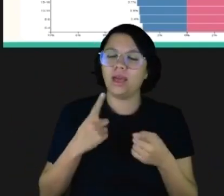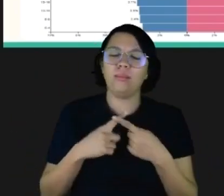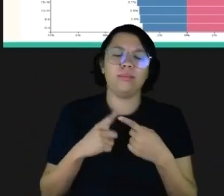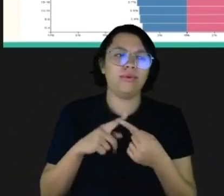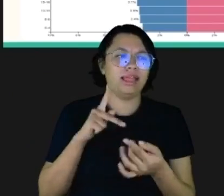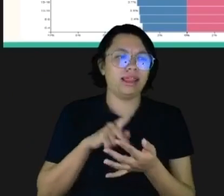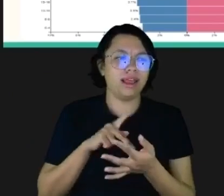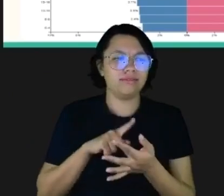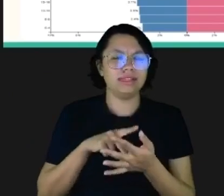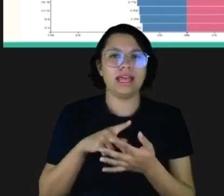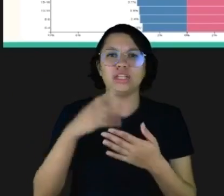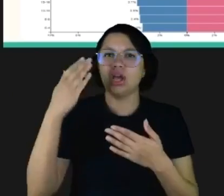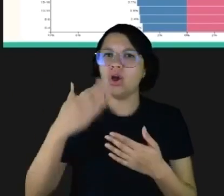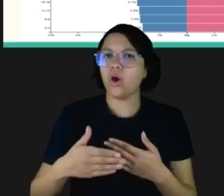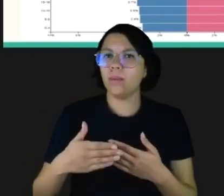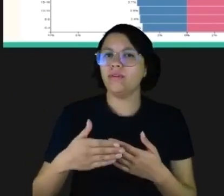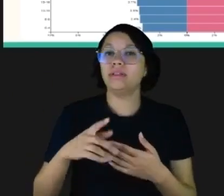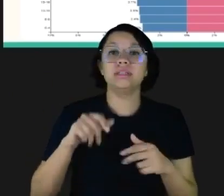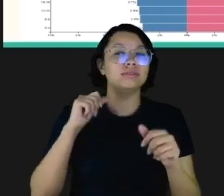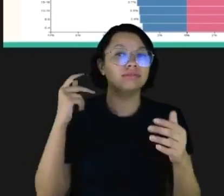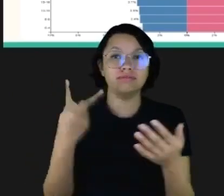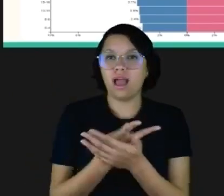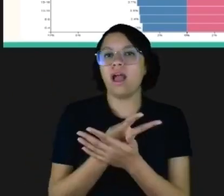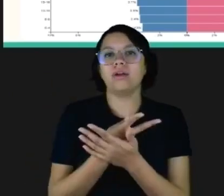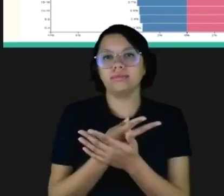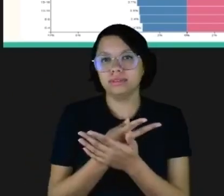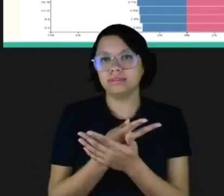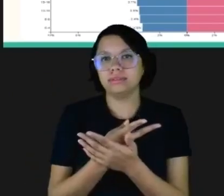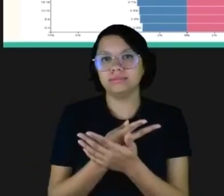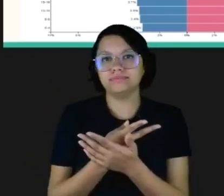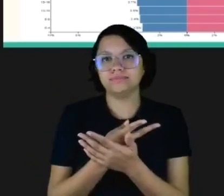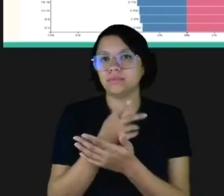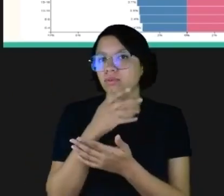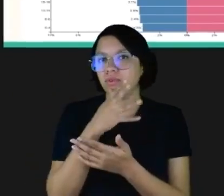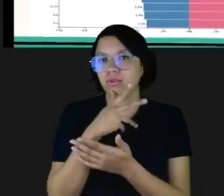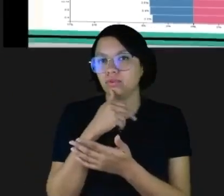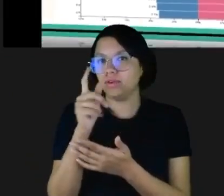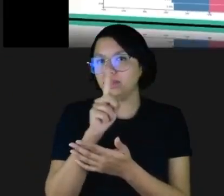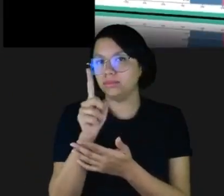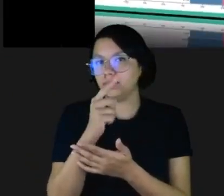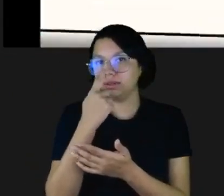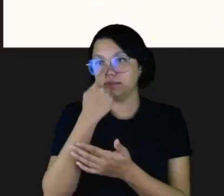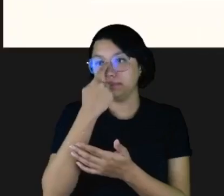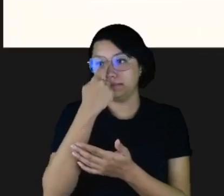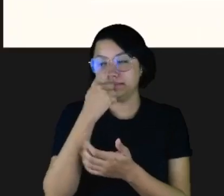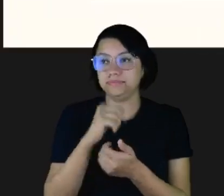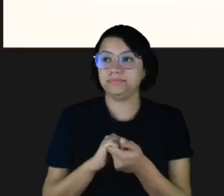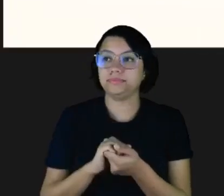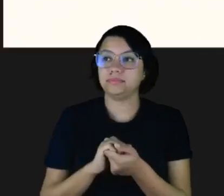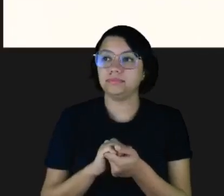é comprovado que isso vai acontecer e não vai demorar muito.